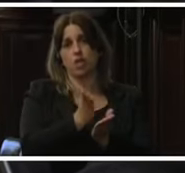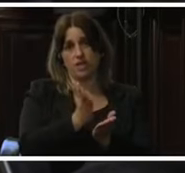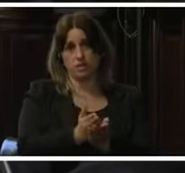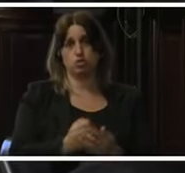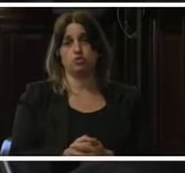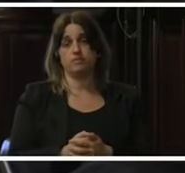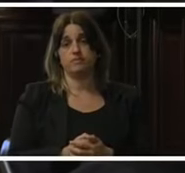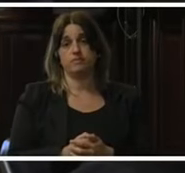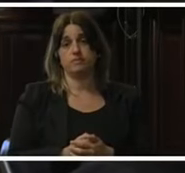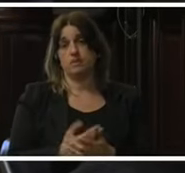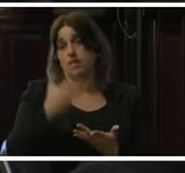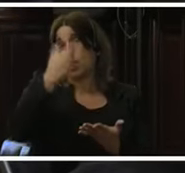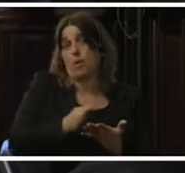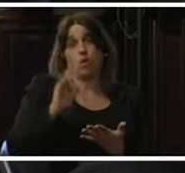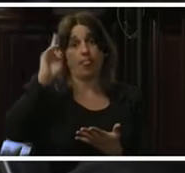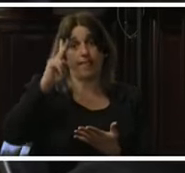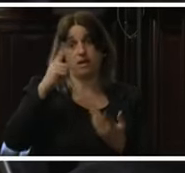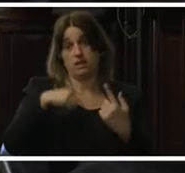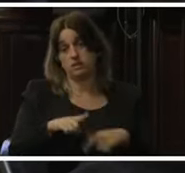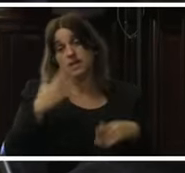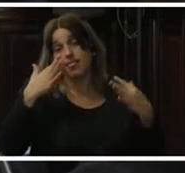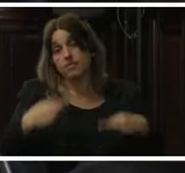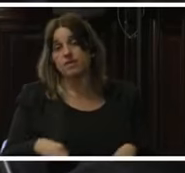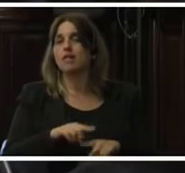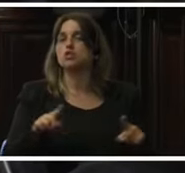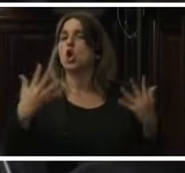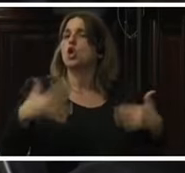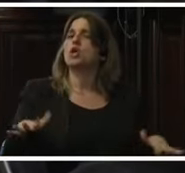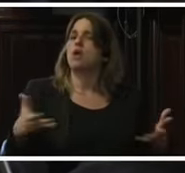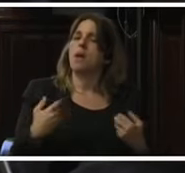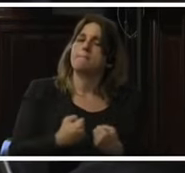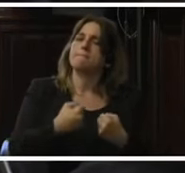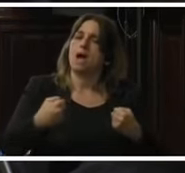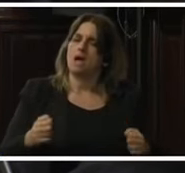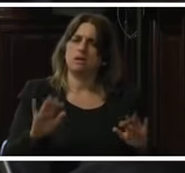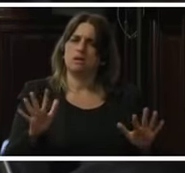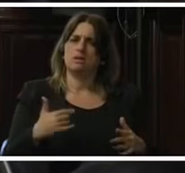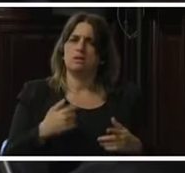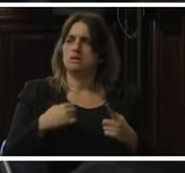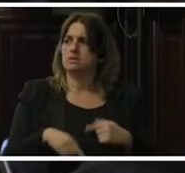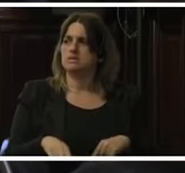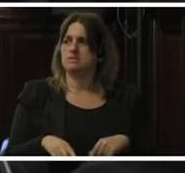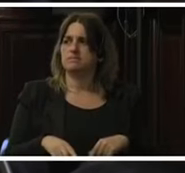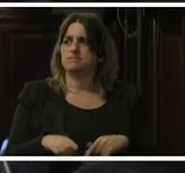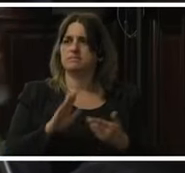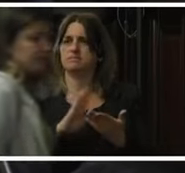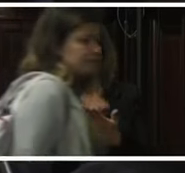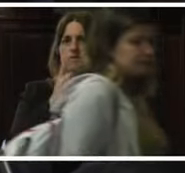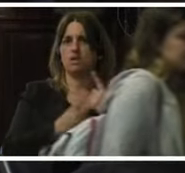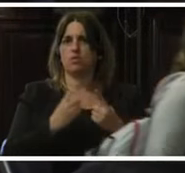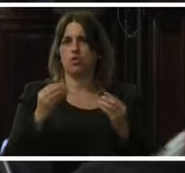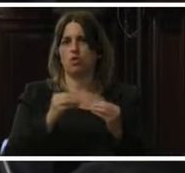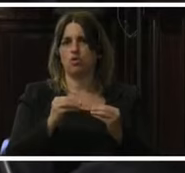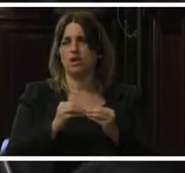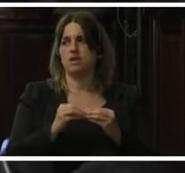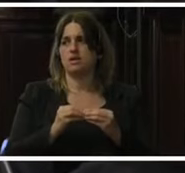de grupos indígenas efetivamente num núcleo estender-me aqui da educação a intervenção de outros colegas e também